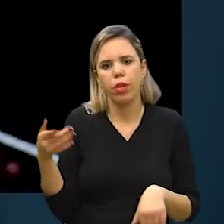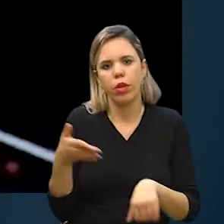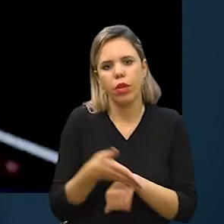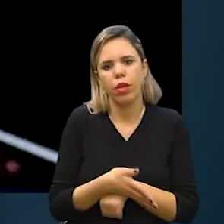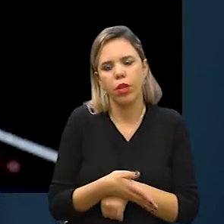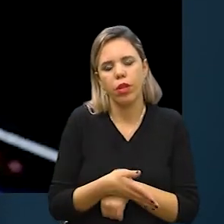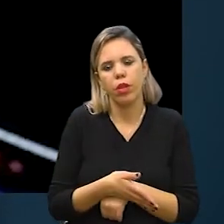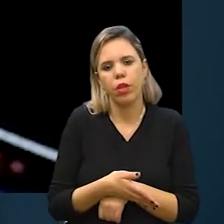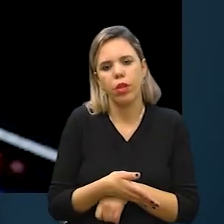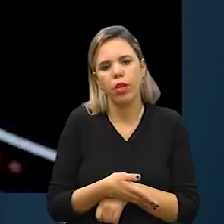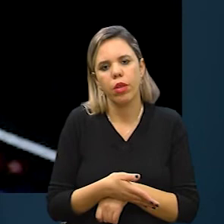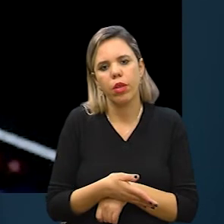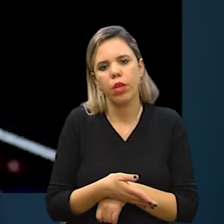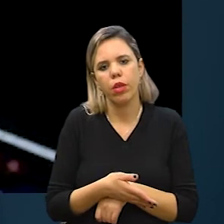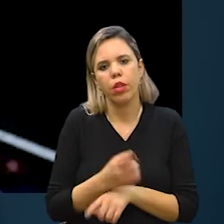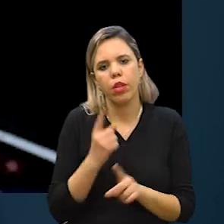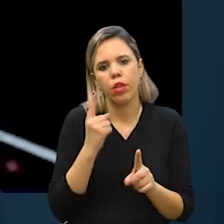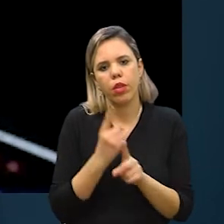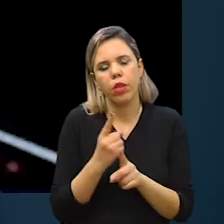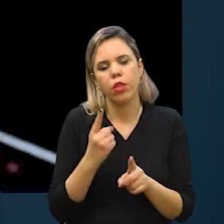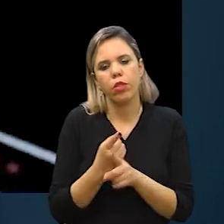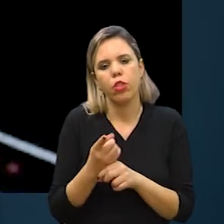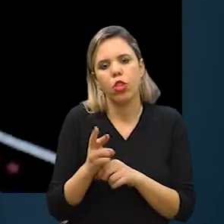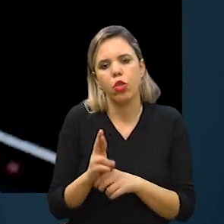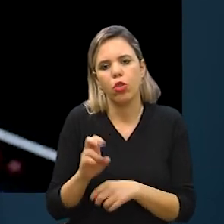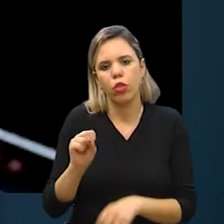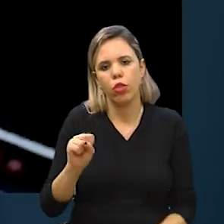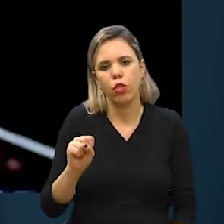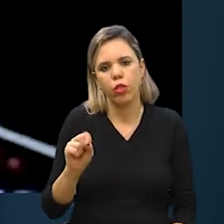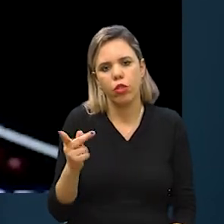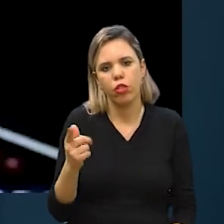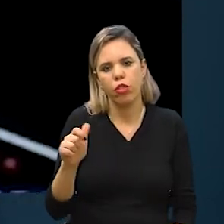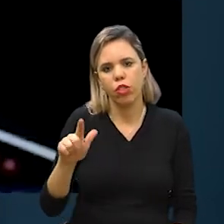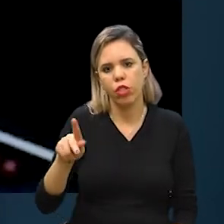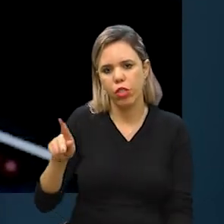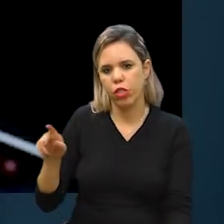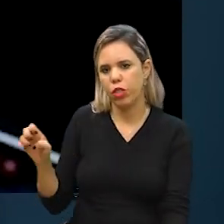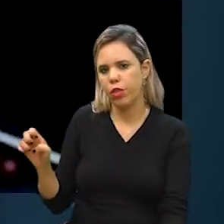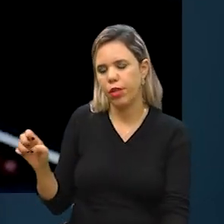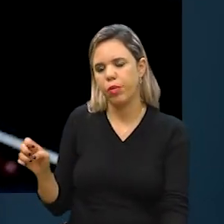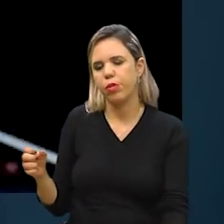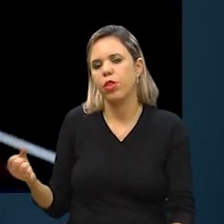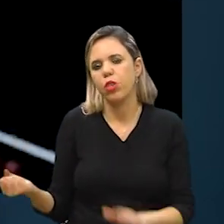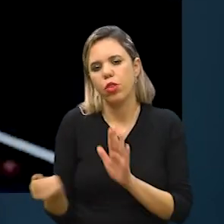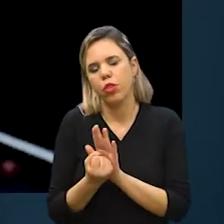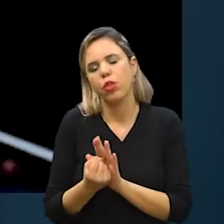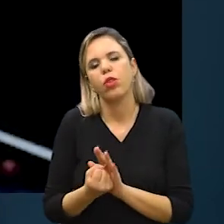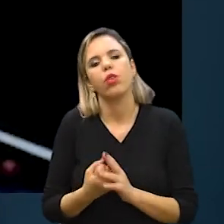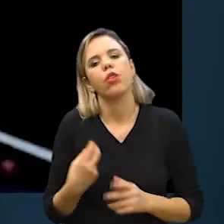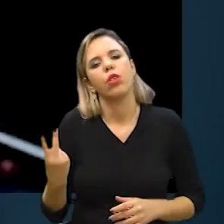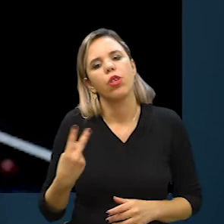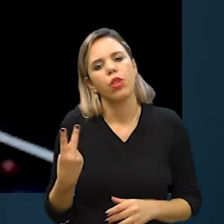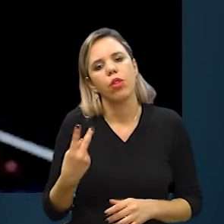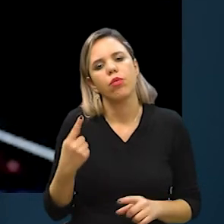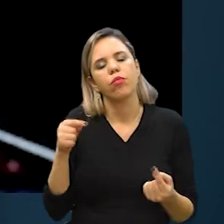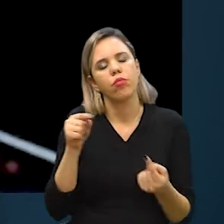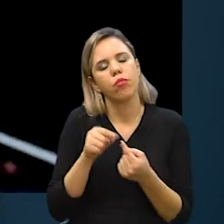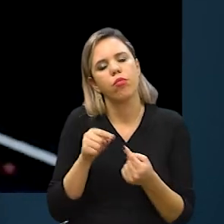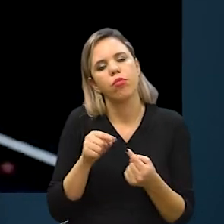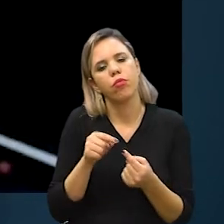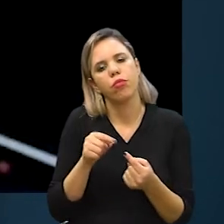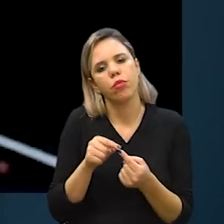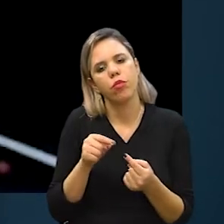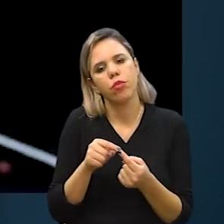muito e a gente entrou e buscou, encontrando aí o Dr. Shape, a loja e o nome, a marca na qual a gente